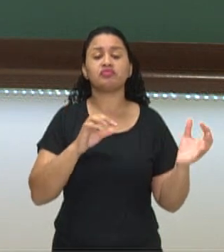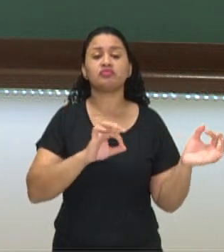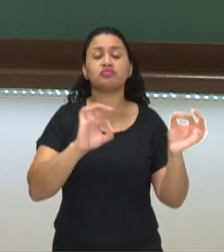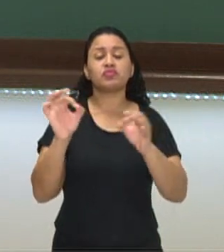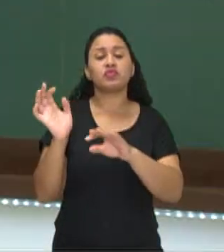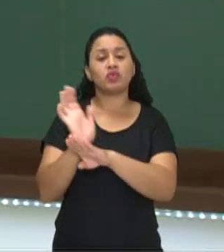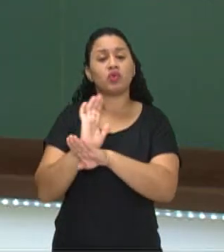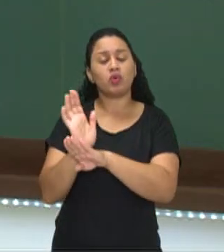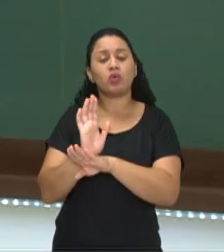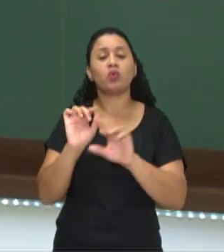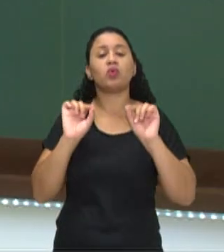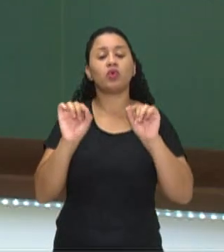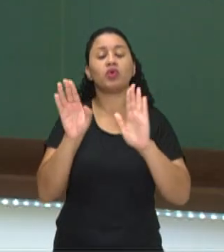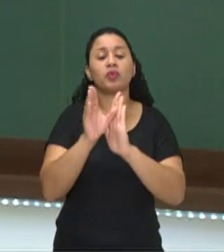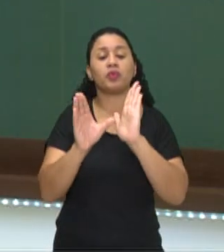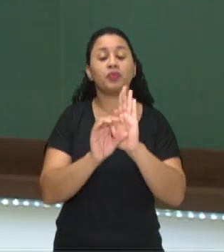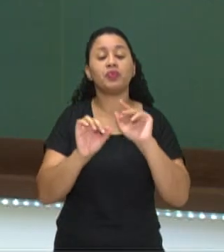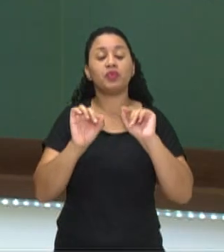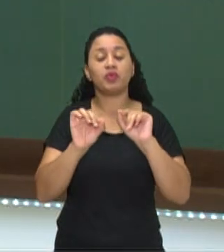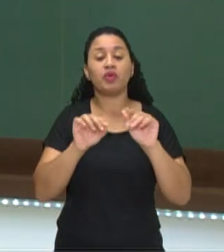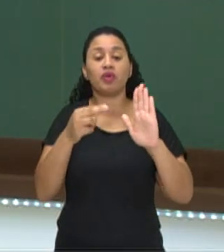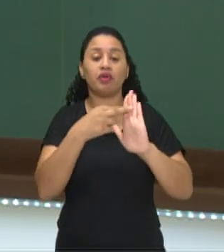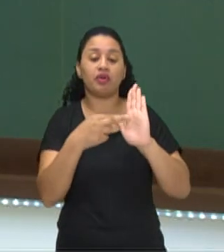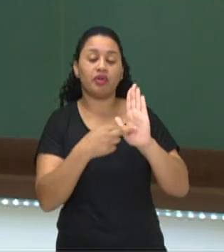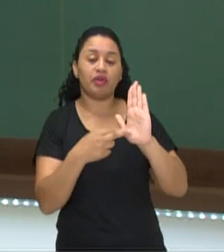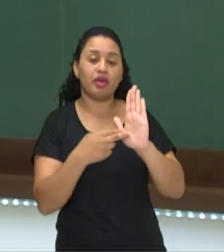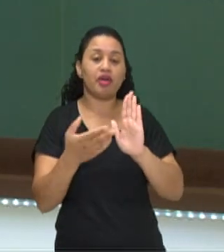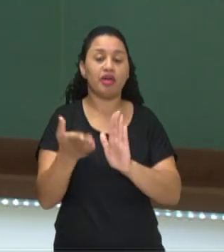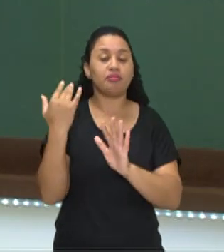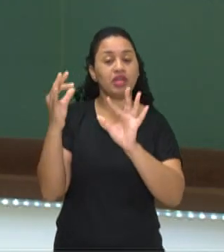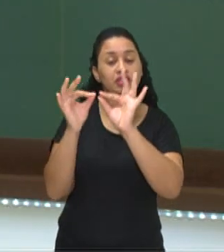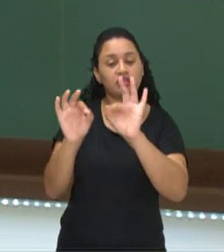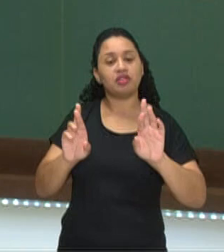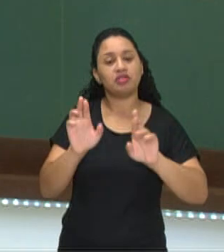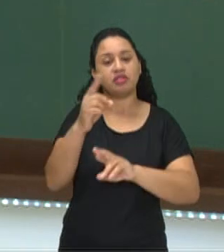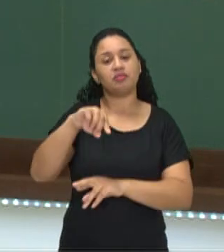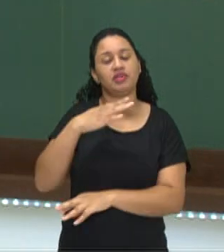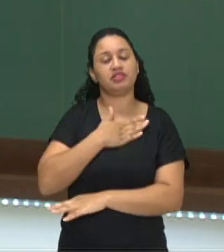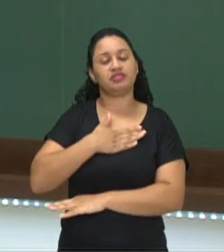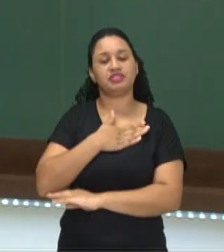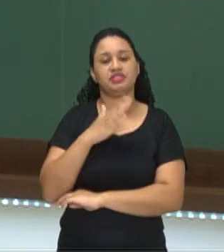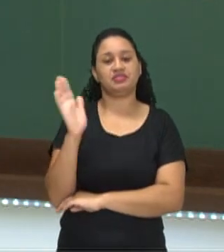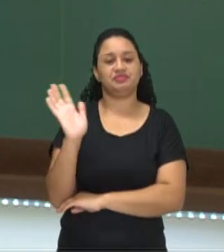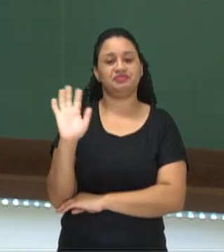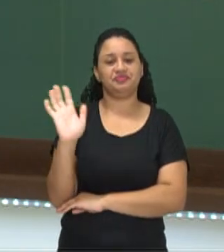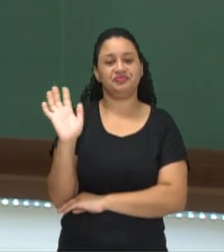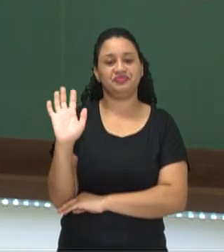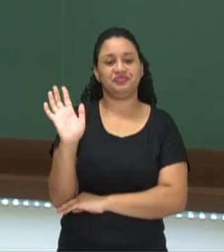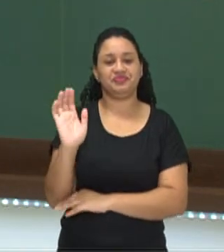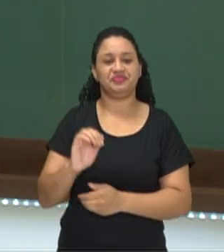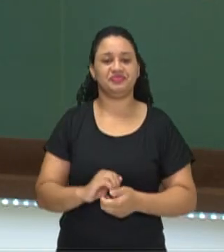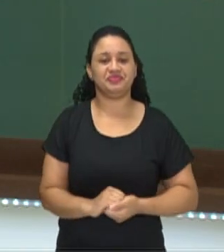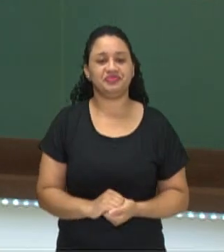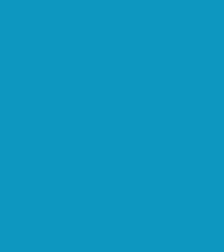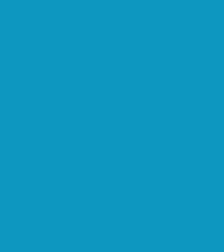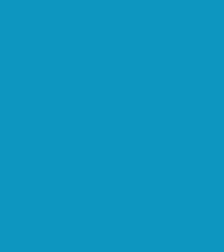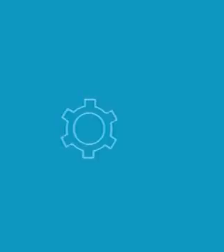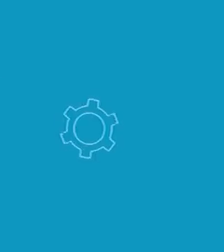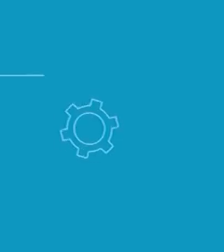Bom, nesse vídeo nós falamos um pouco sobre as regras do passado simples, eu espero que vocês tenham gostado, pessoal. Bye, bye!